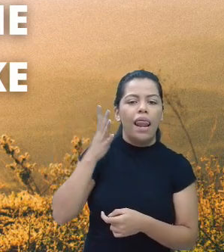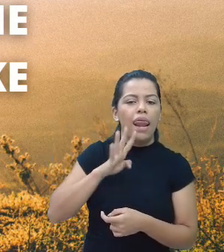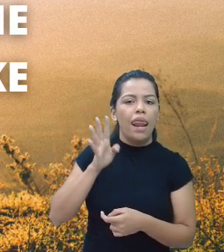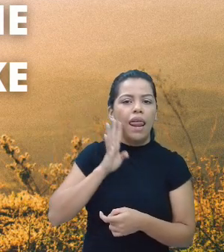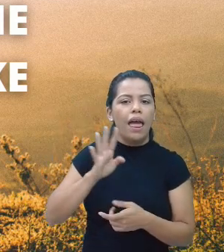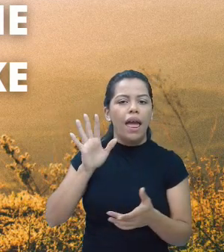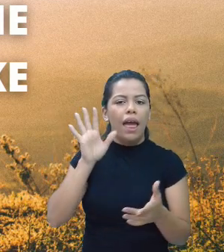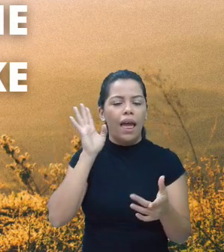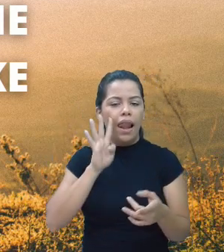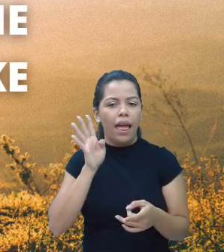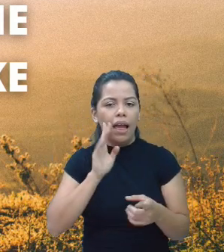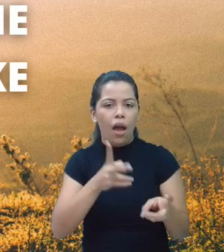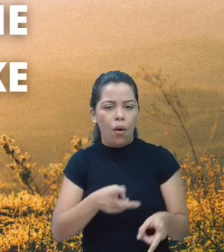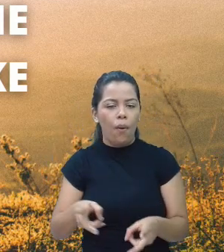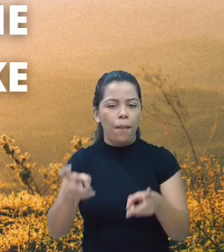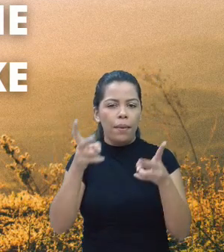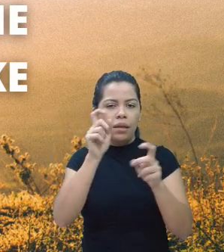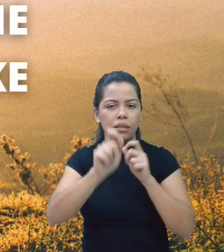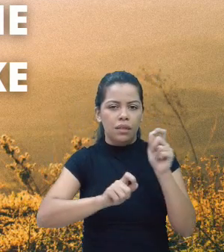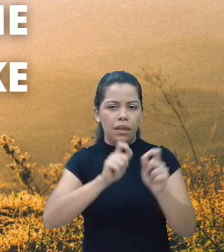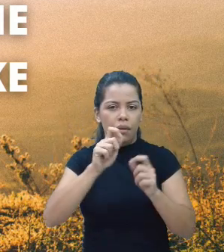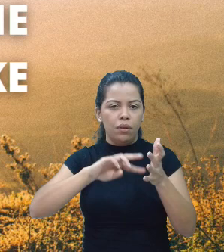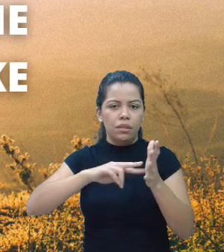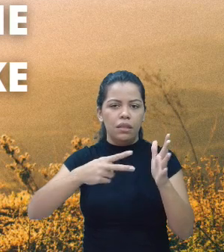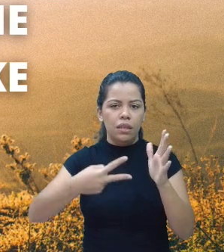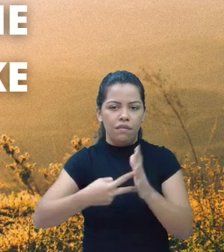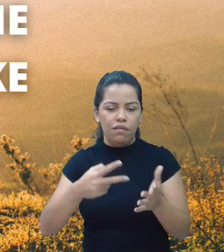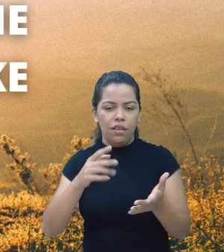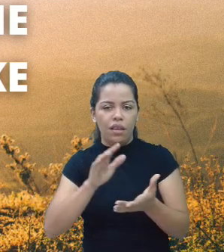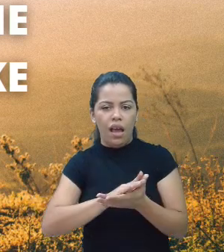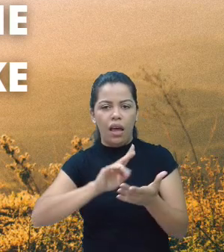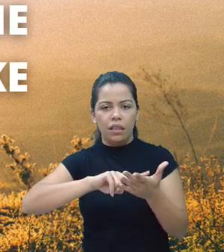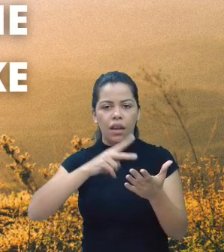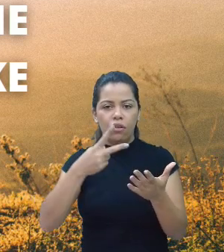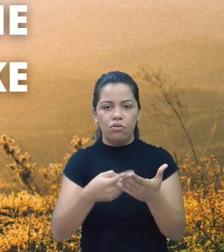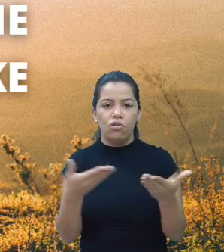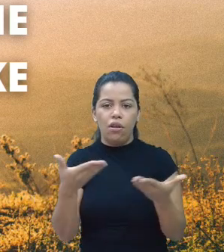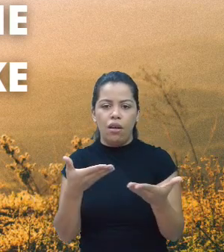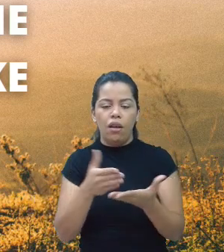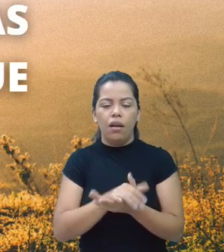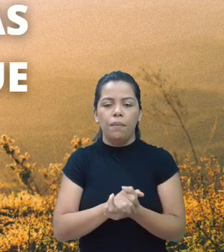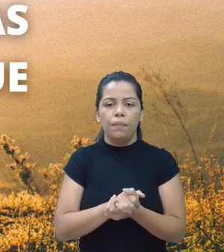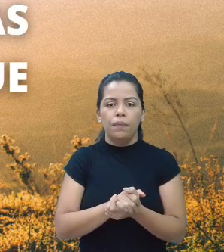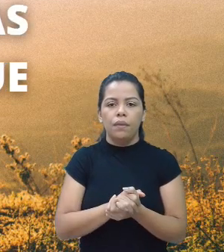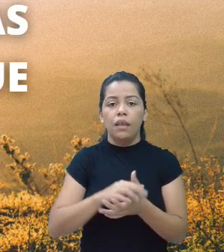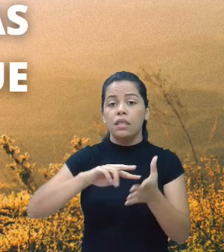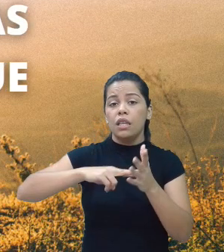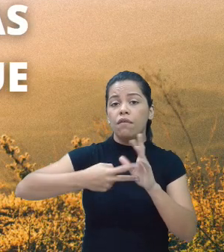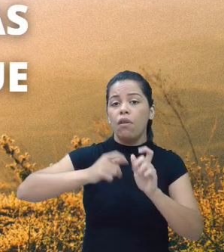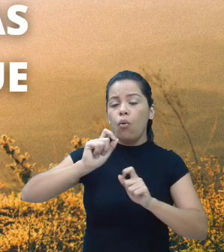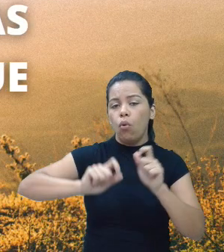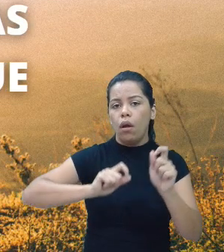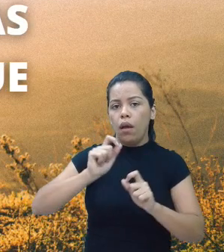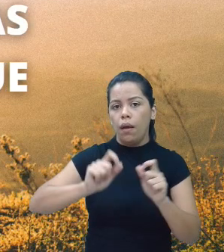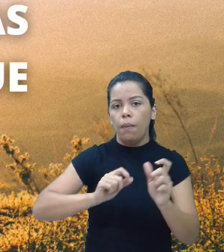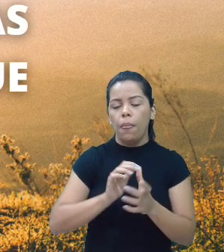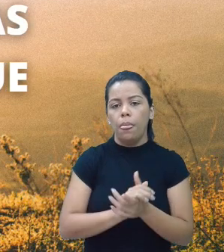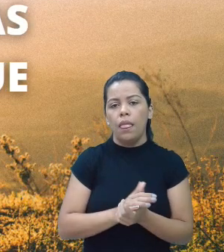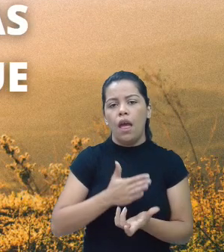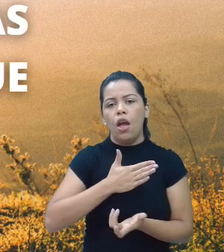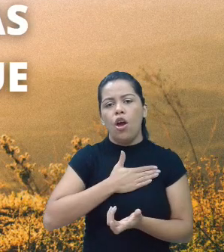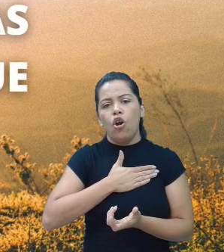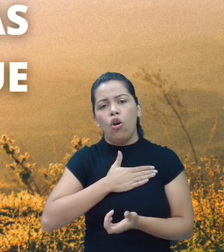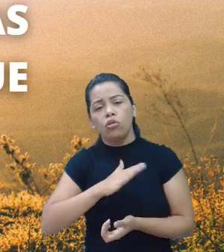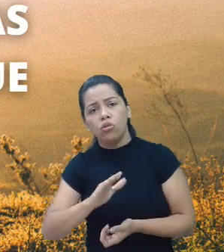like and dislike the same things. This is what's to make a solid friendship. O que é que significa isso? Gostar e